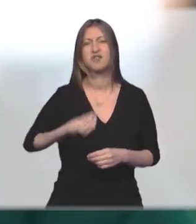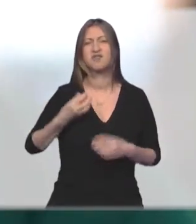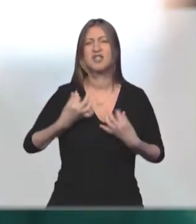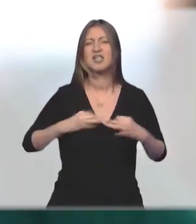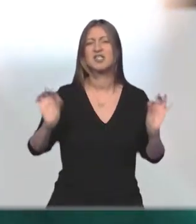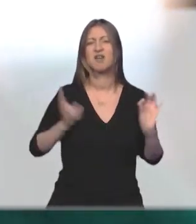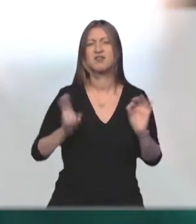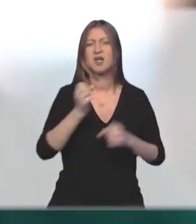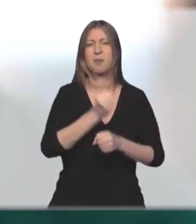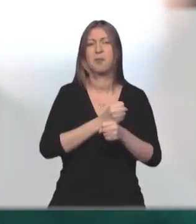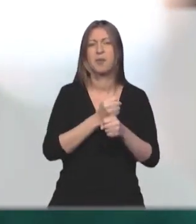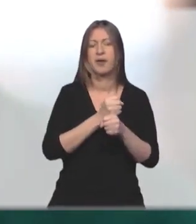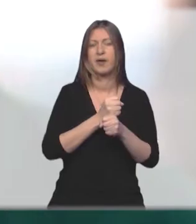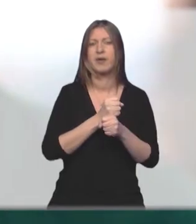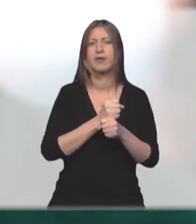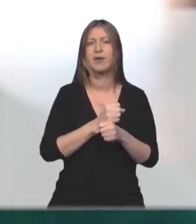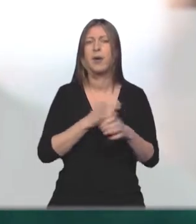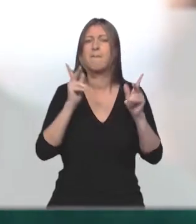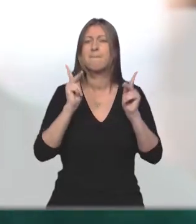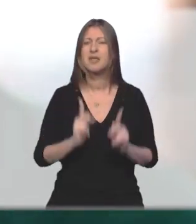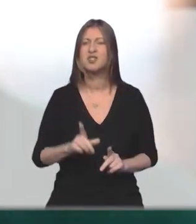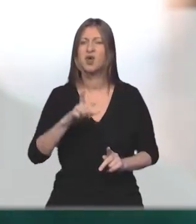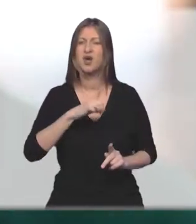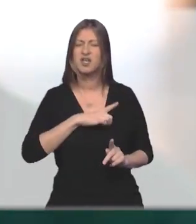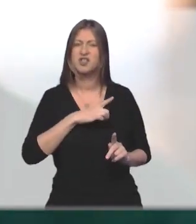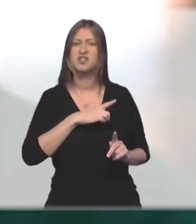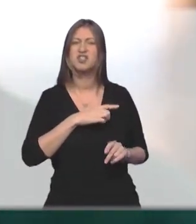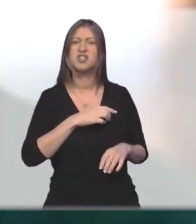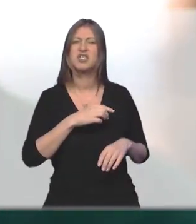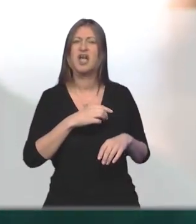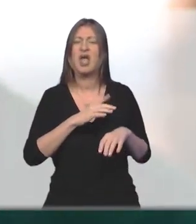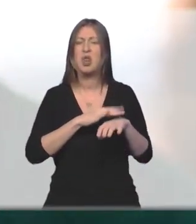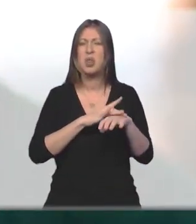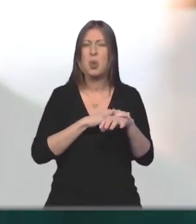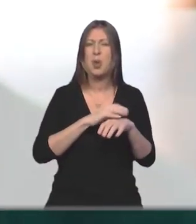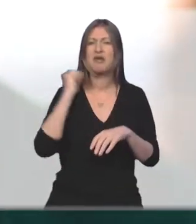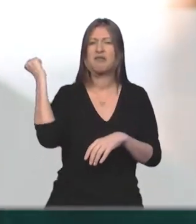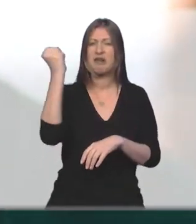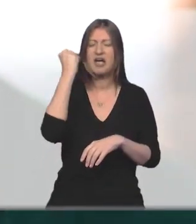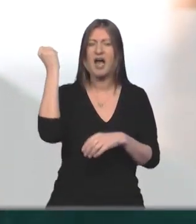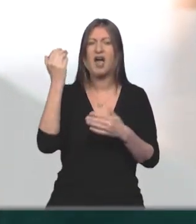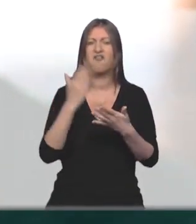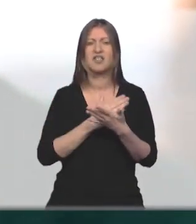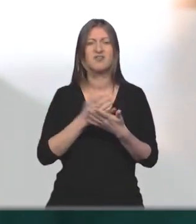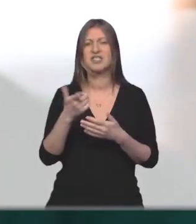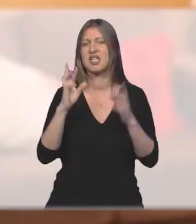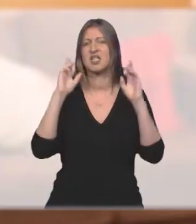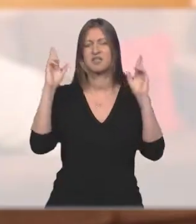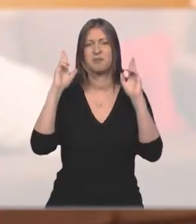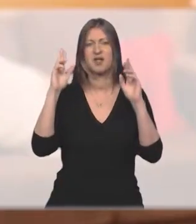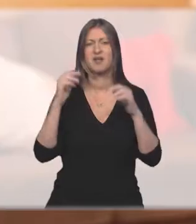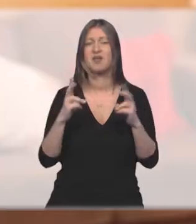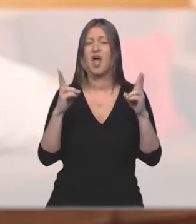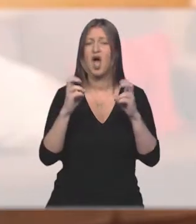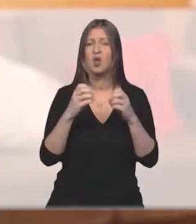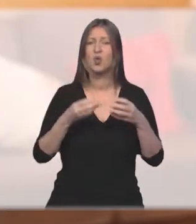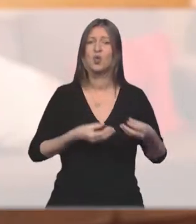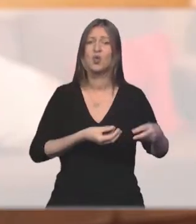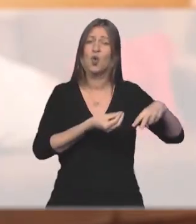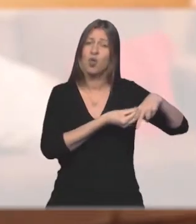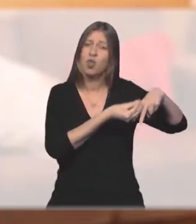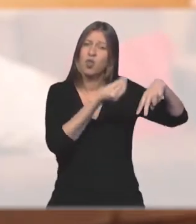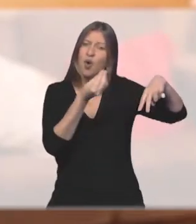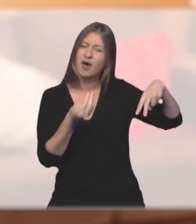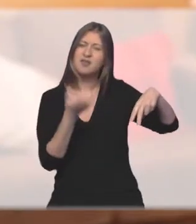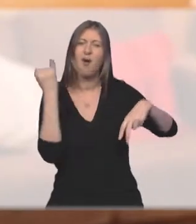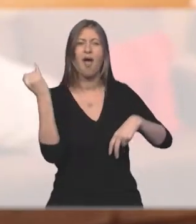a cada ano e pessoas que estavam com doenças muito graves e muitas vezes sem esperança. A questão da doação é